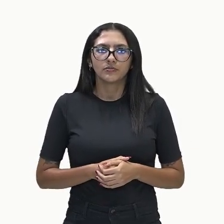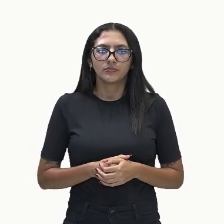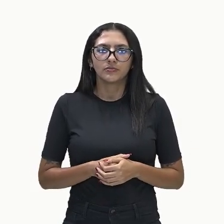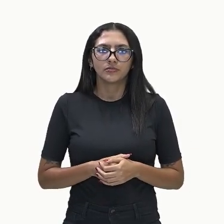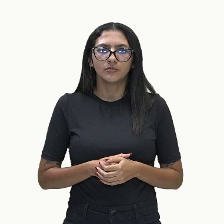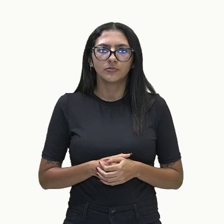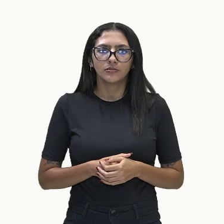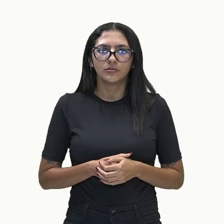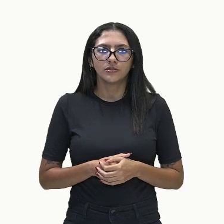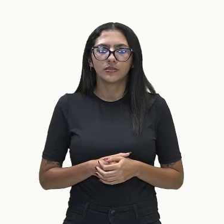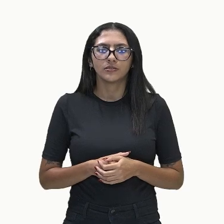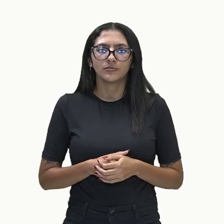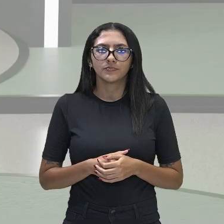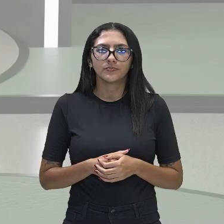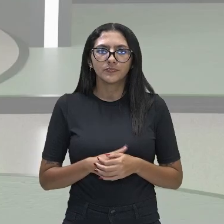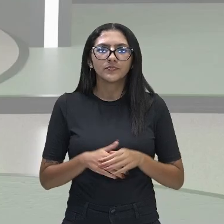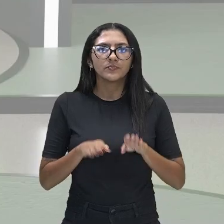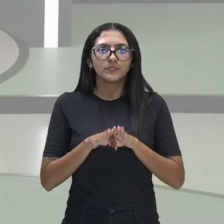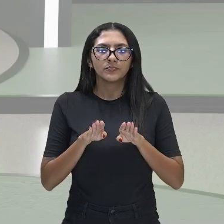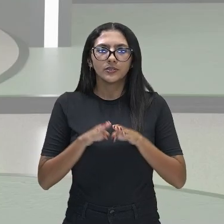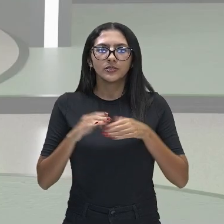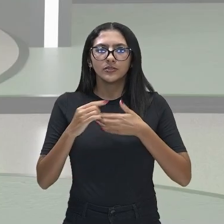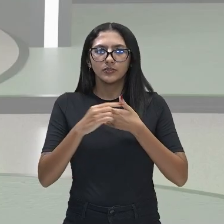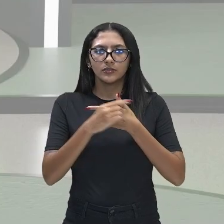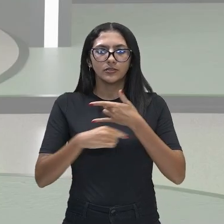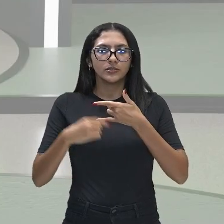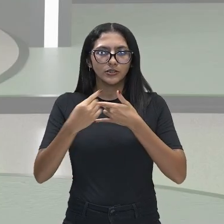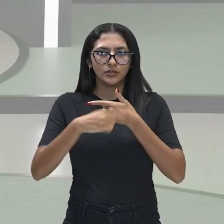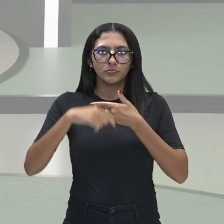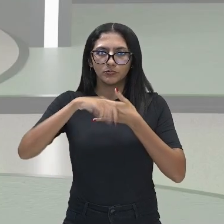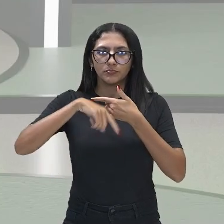excretor, também conhecido